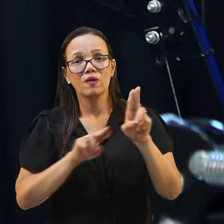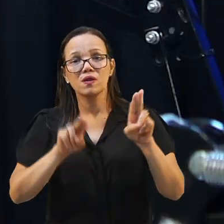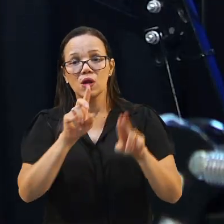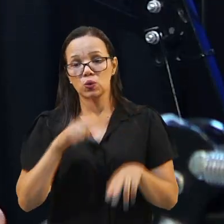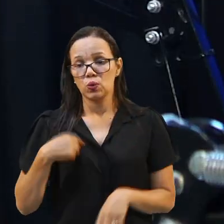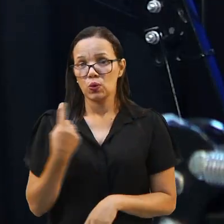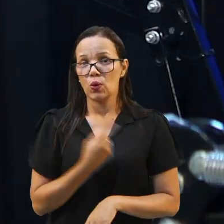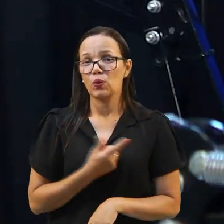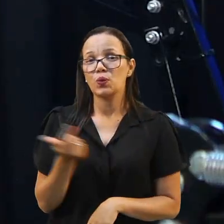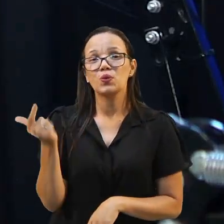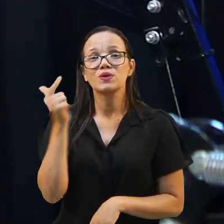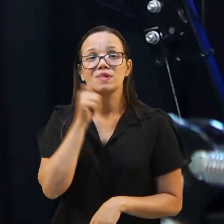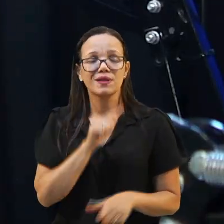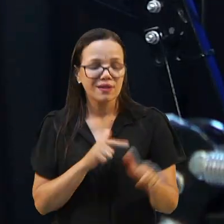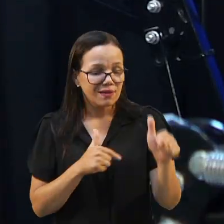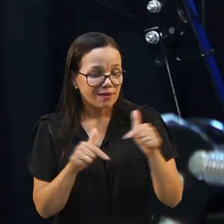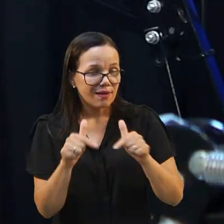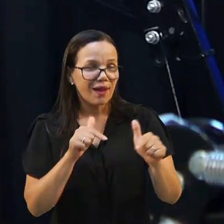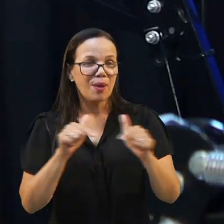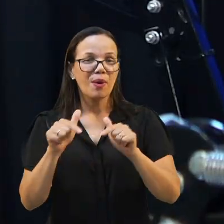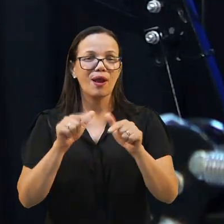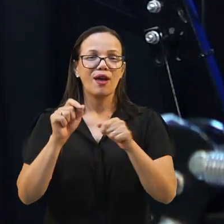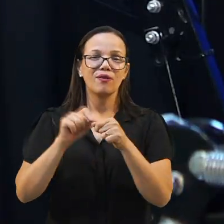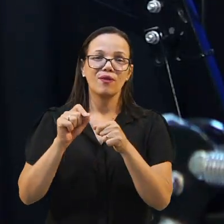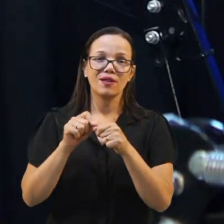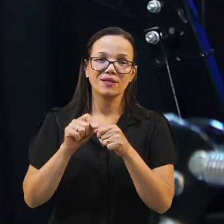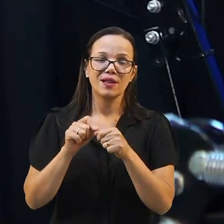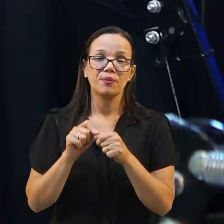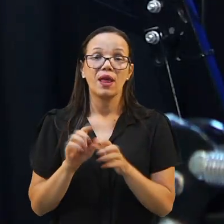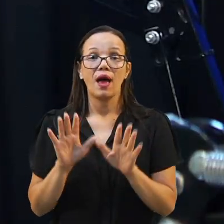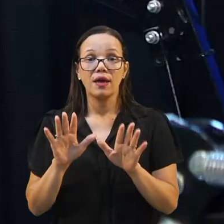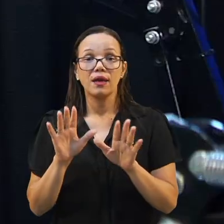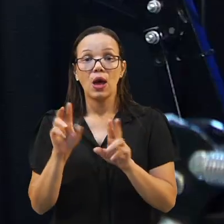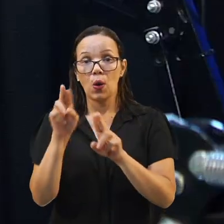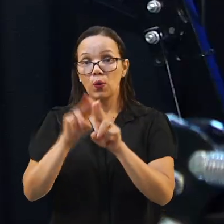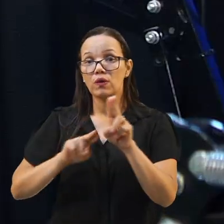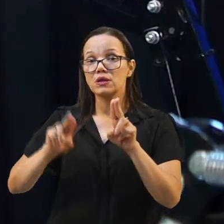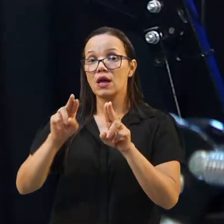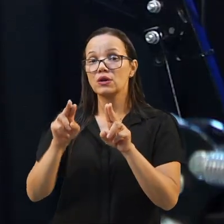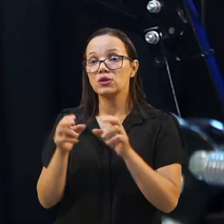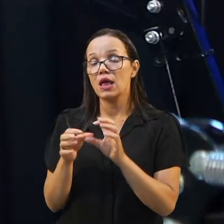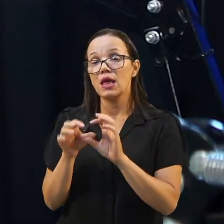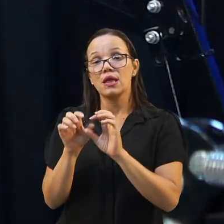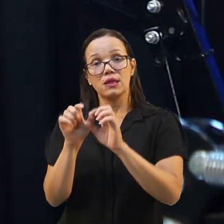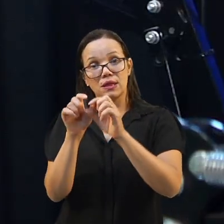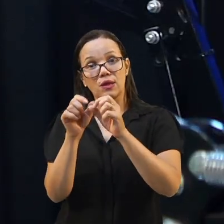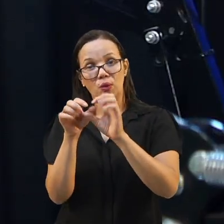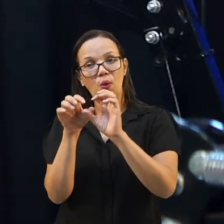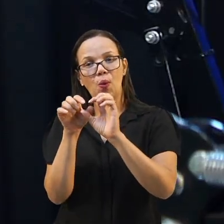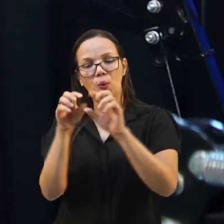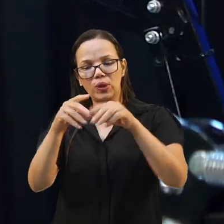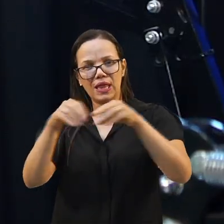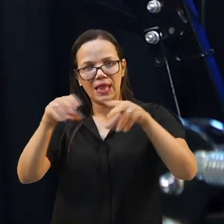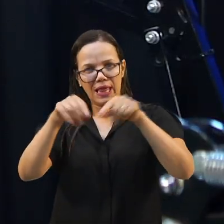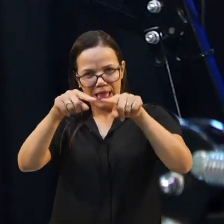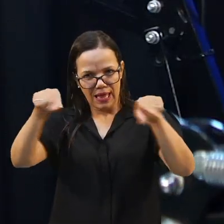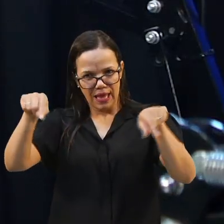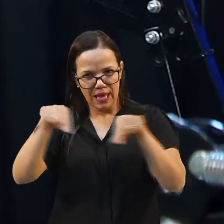gente poder trabalhar. A universidade cedeu o terreno e nós fomos à luta,